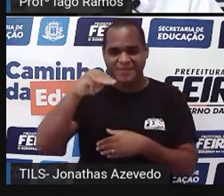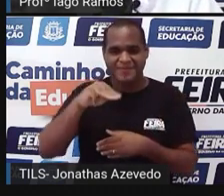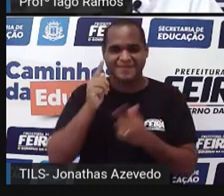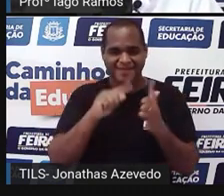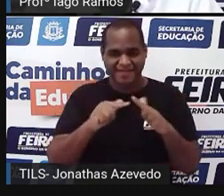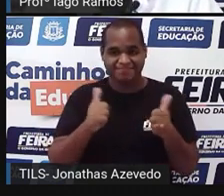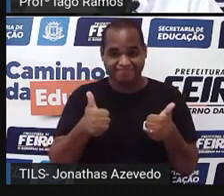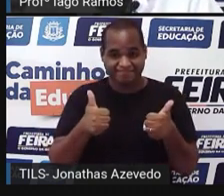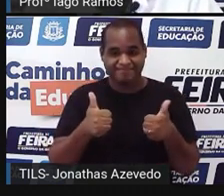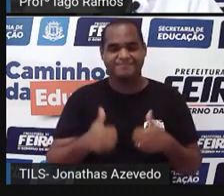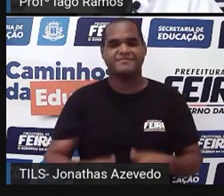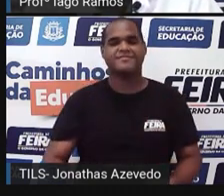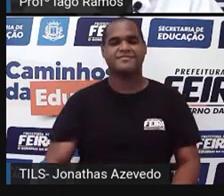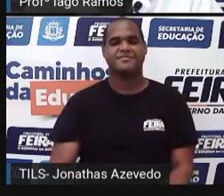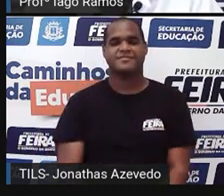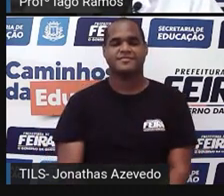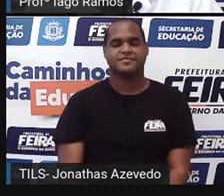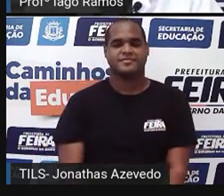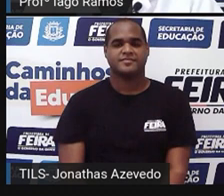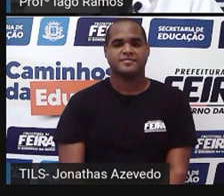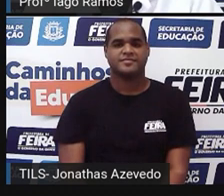você fazer isso certo